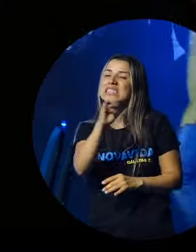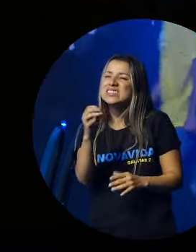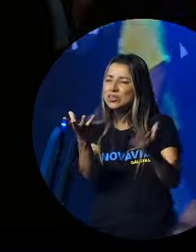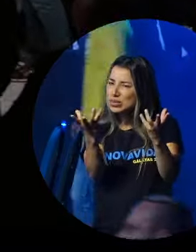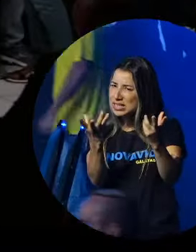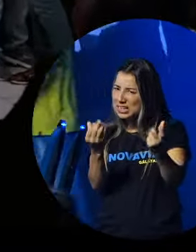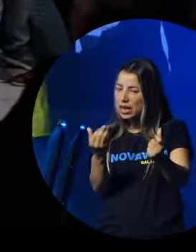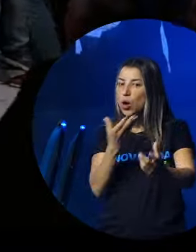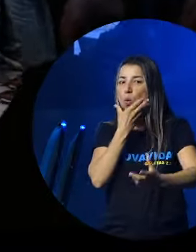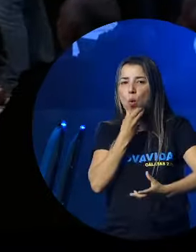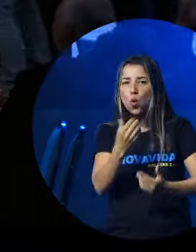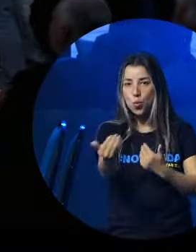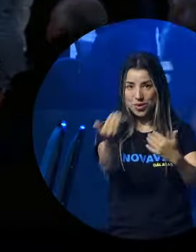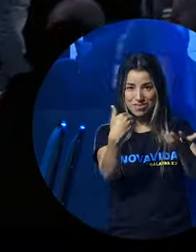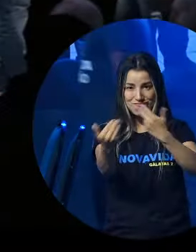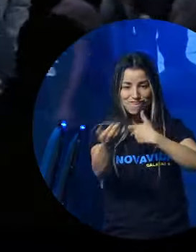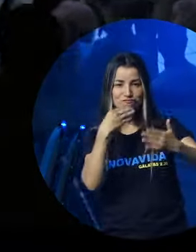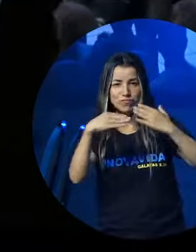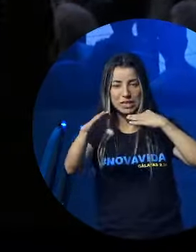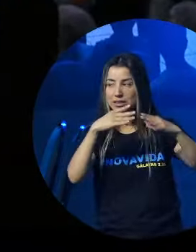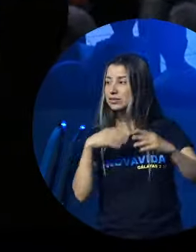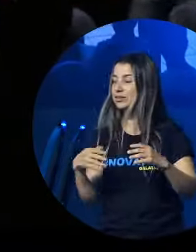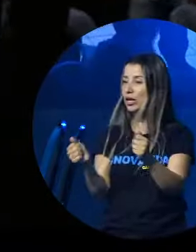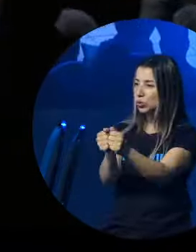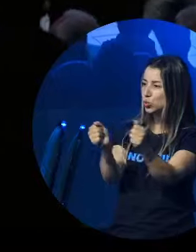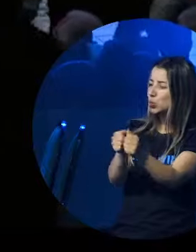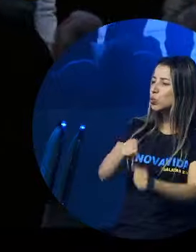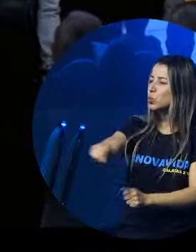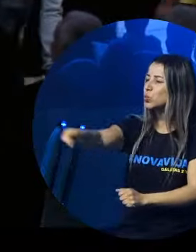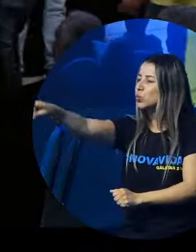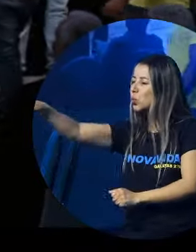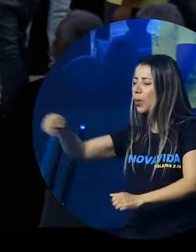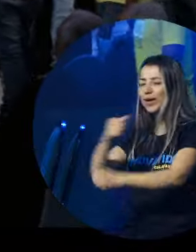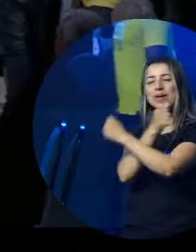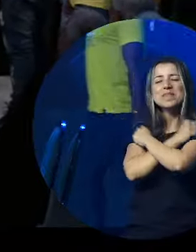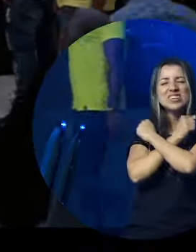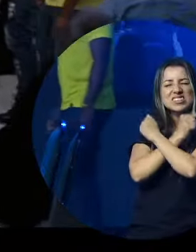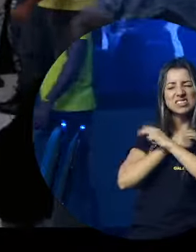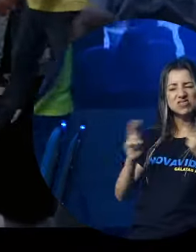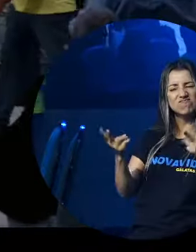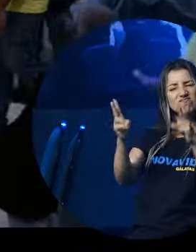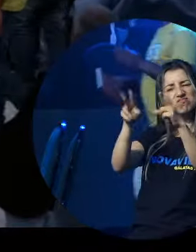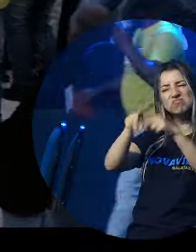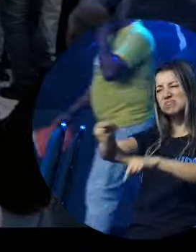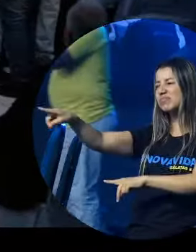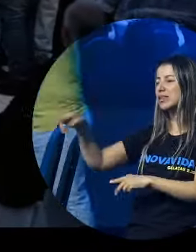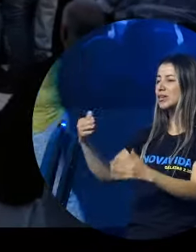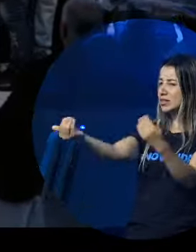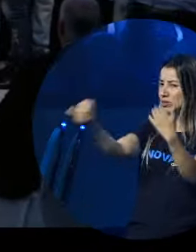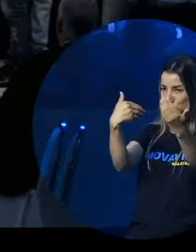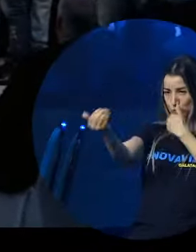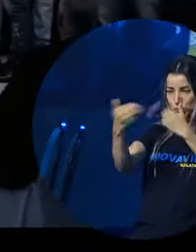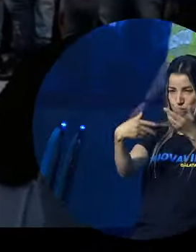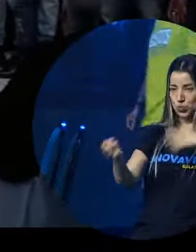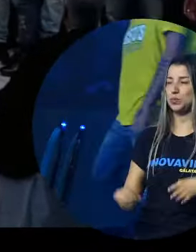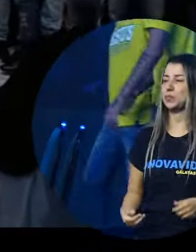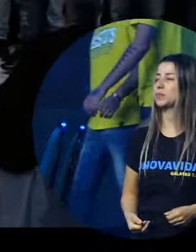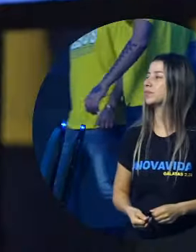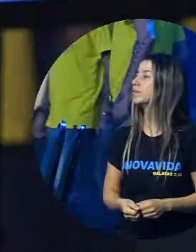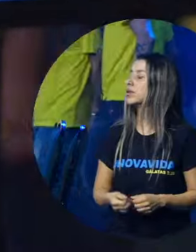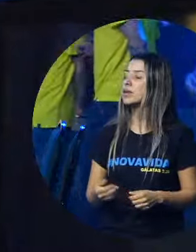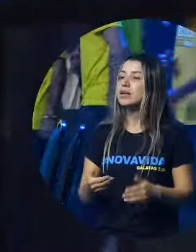homem, ficar do lado deles para cantar com eles, dá um abraço e valorize esses meninos. Mas antes eu quero orar com você